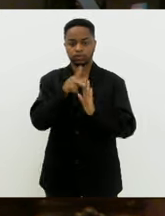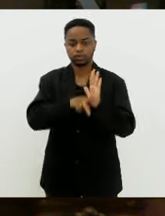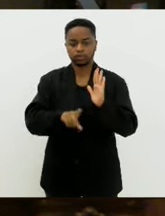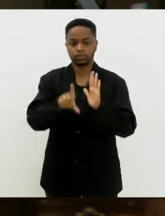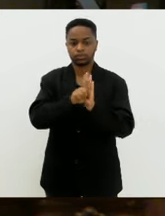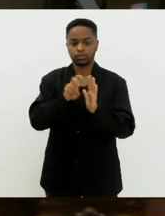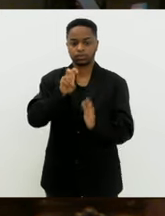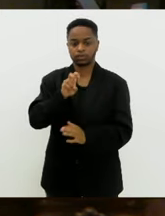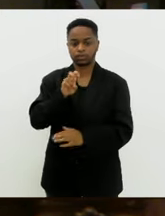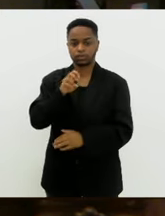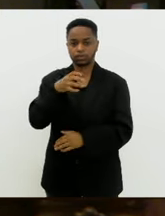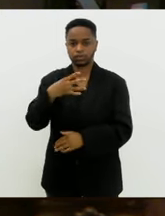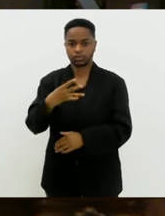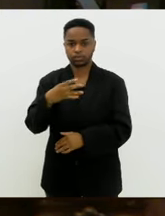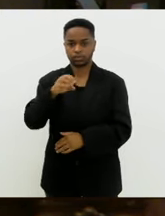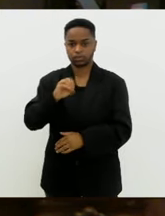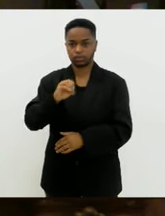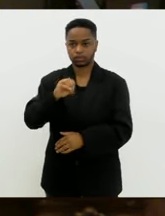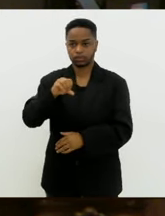número